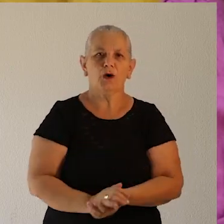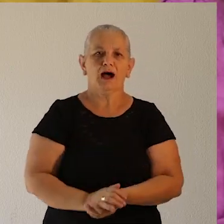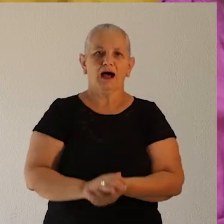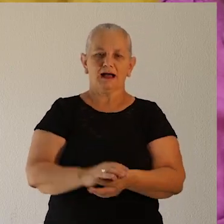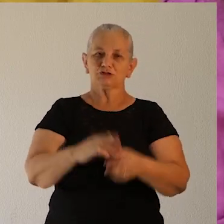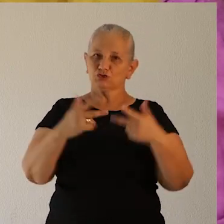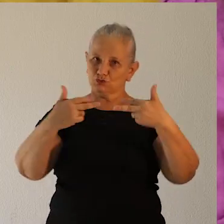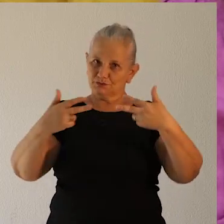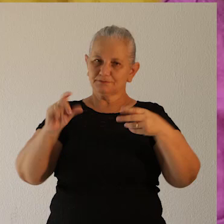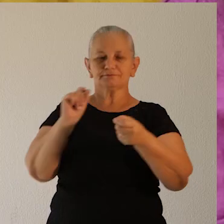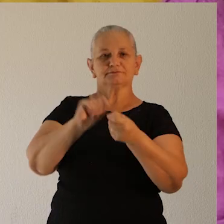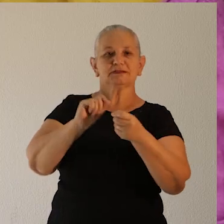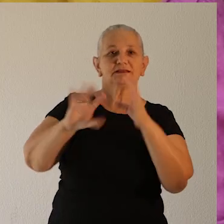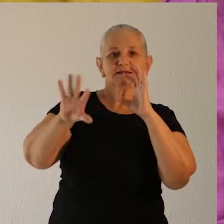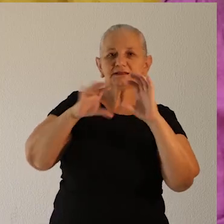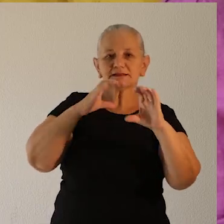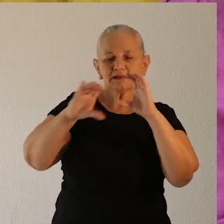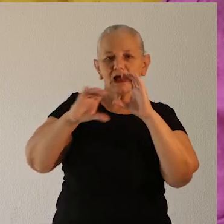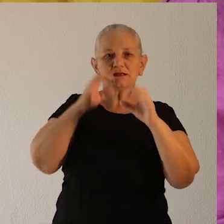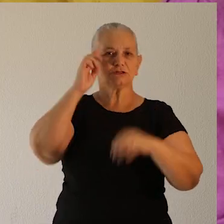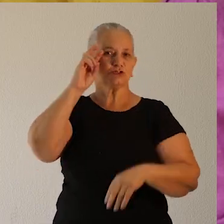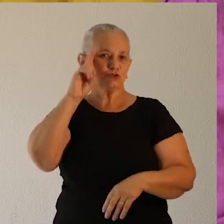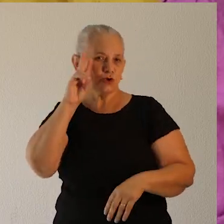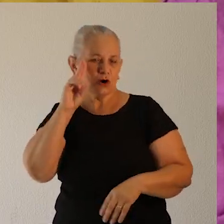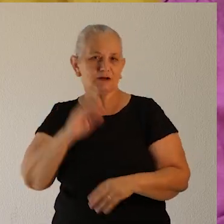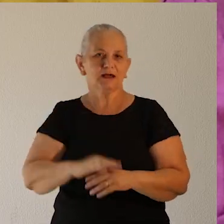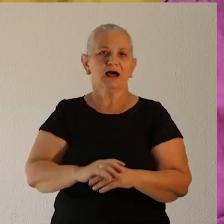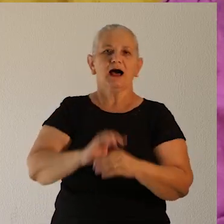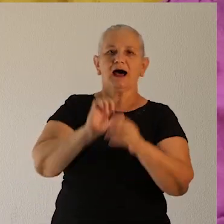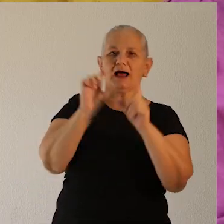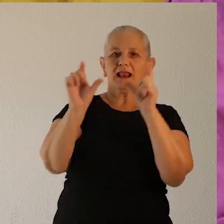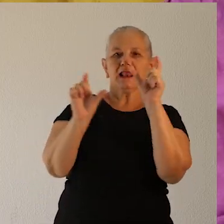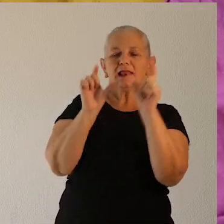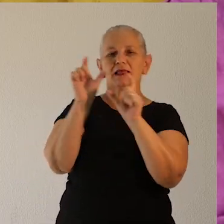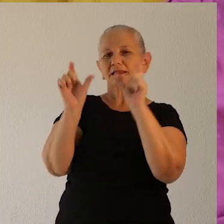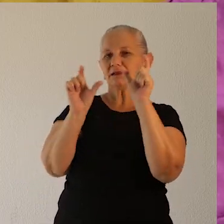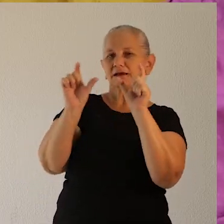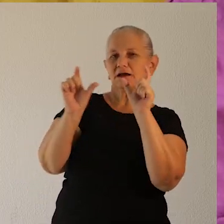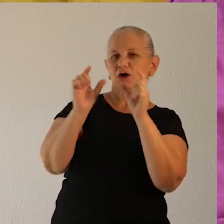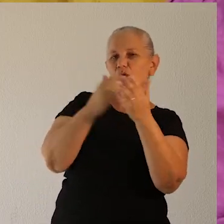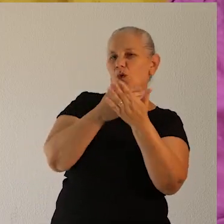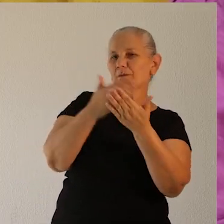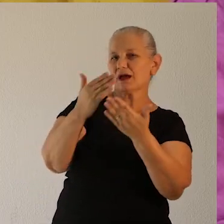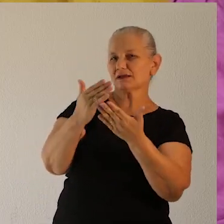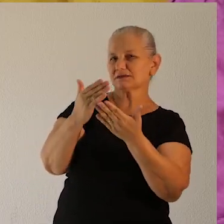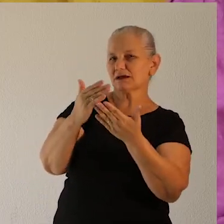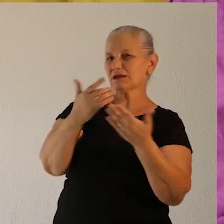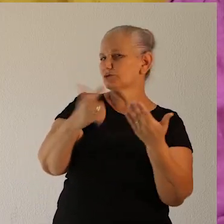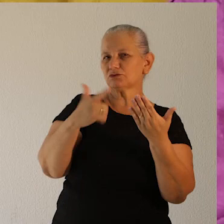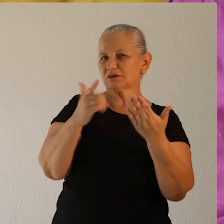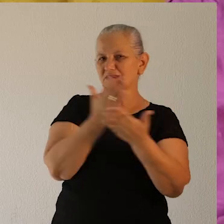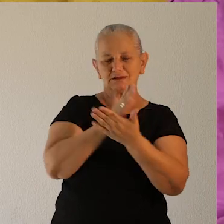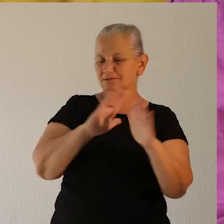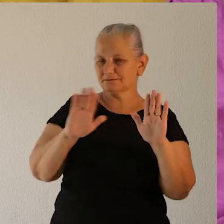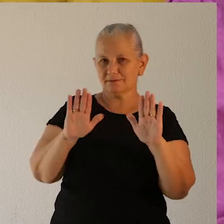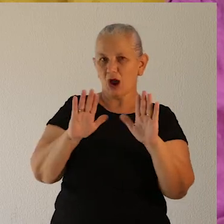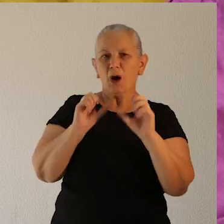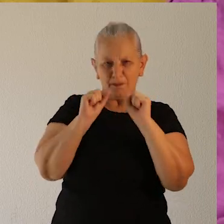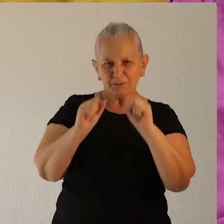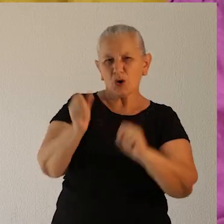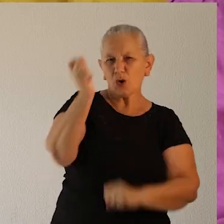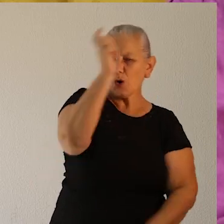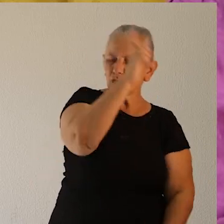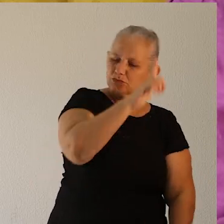músico faz encantar pela melodia, pela letra. E tudo começa aqui e não tem tempo de terminar, porque pode